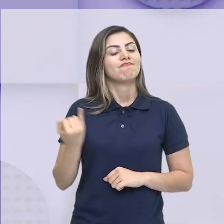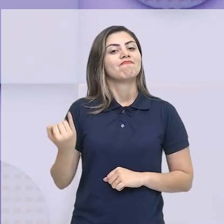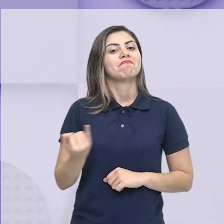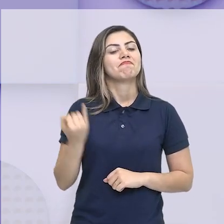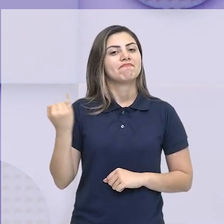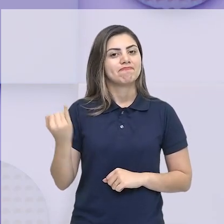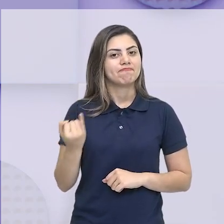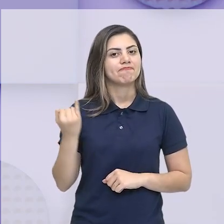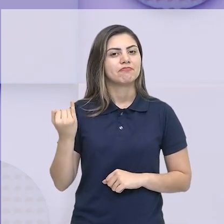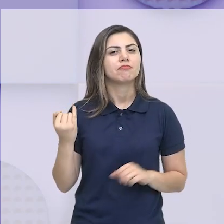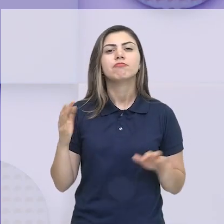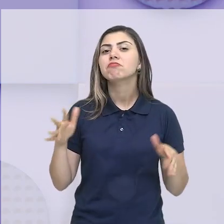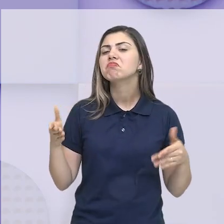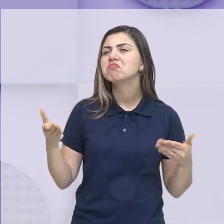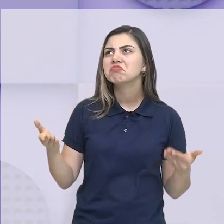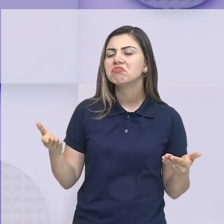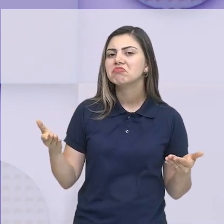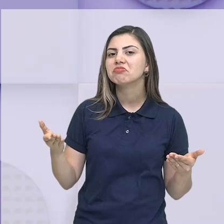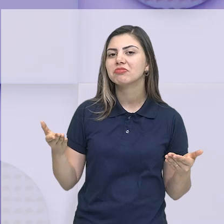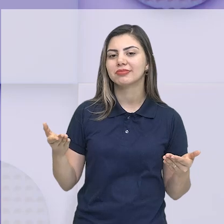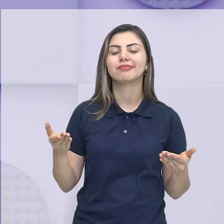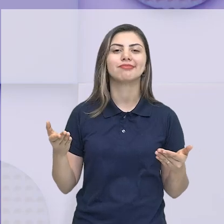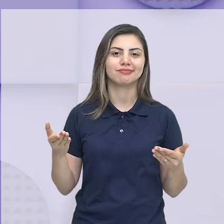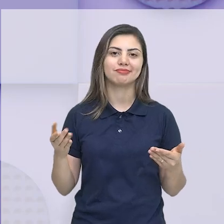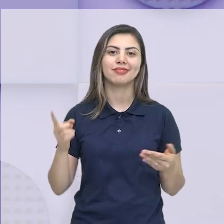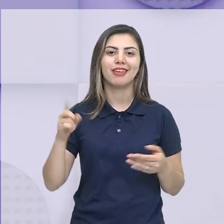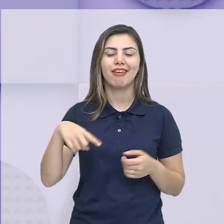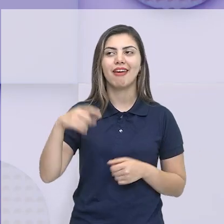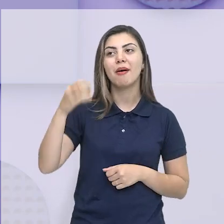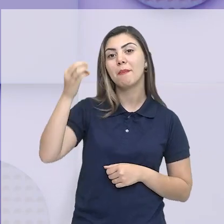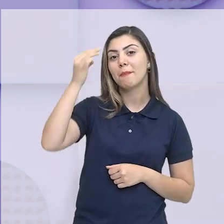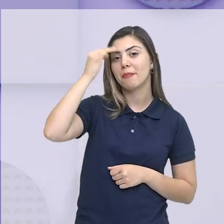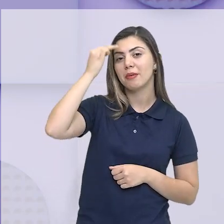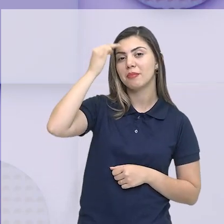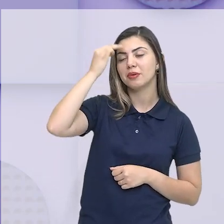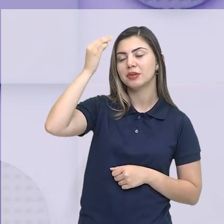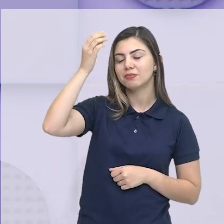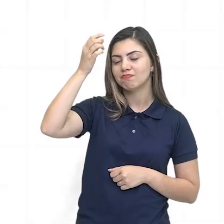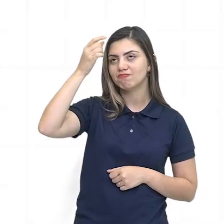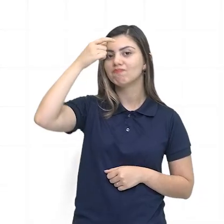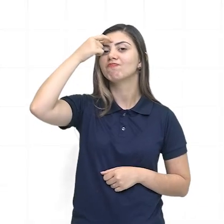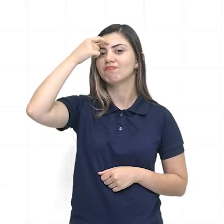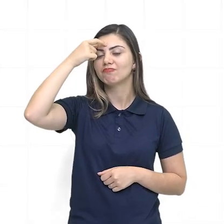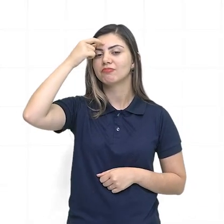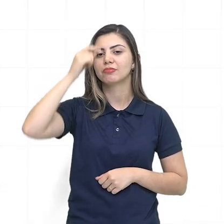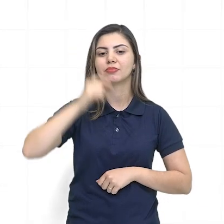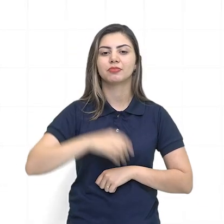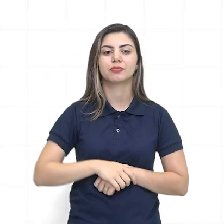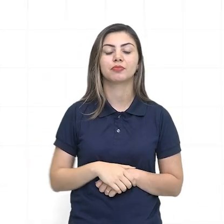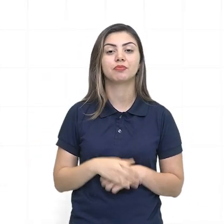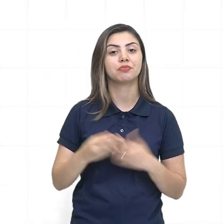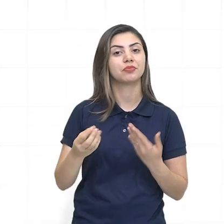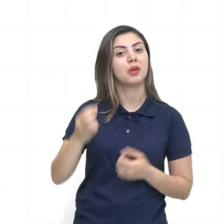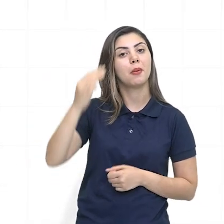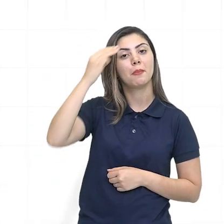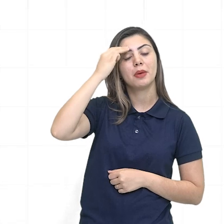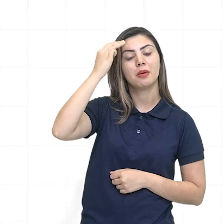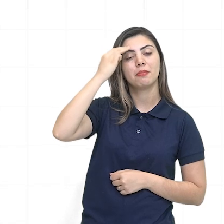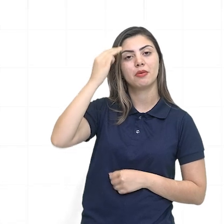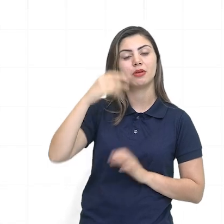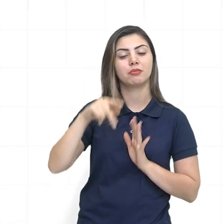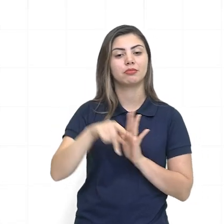extremamente importante, que é a memória. Olha só. A memória,